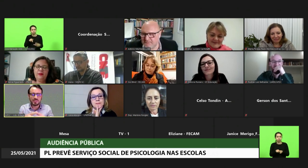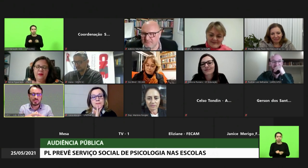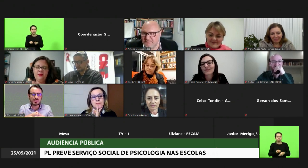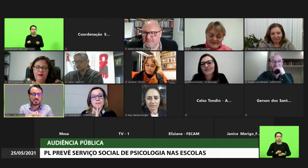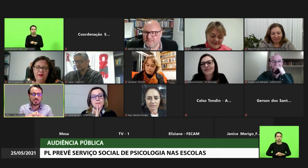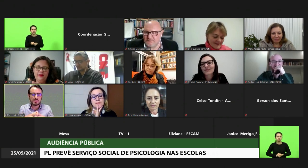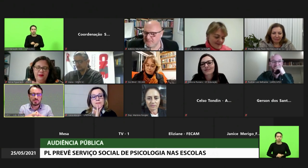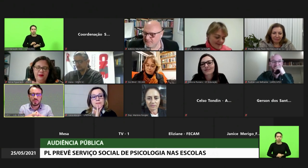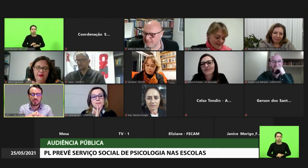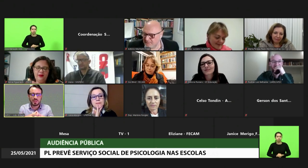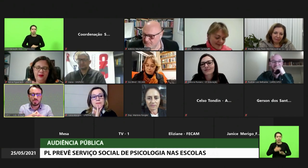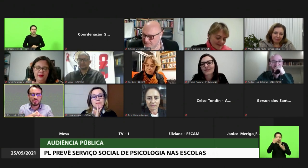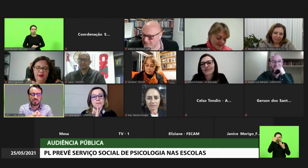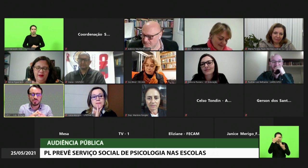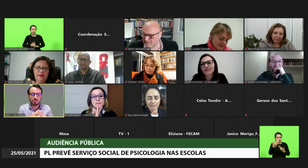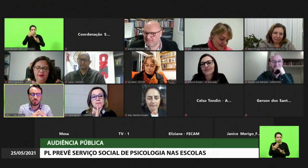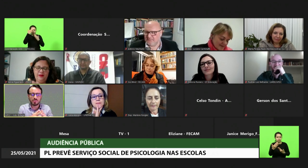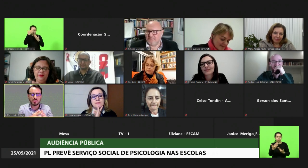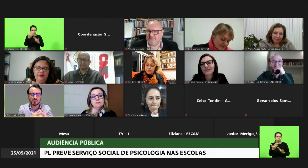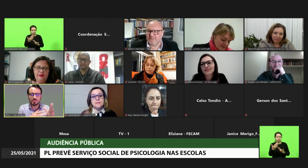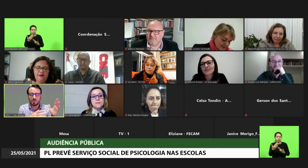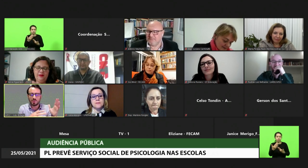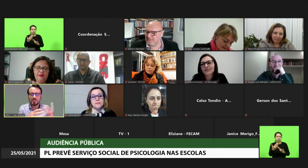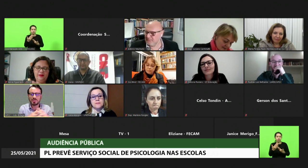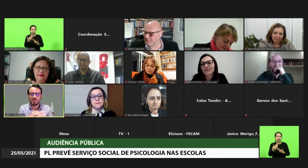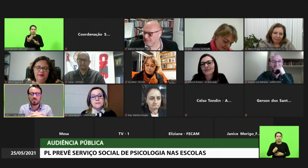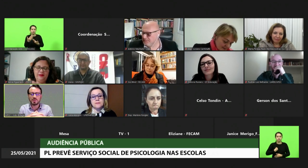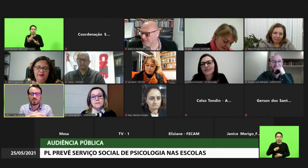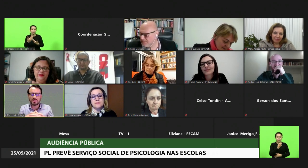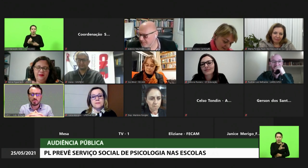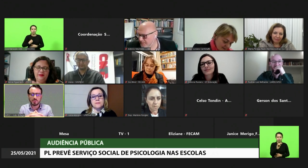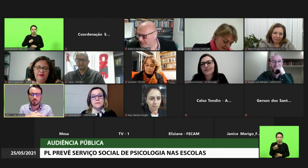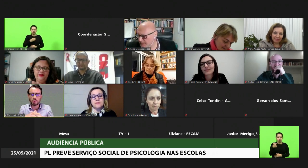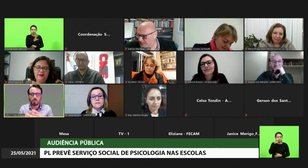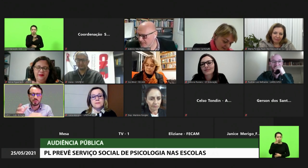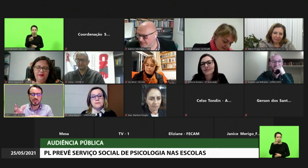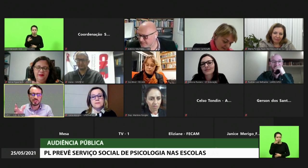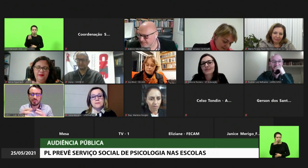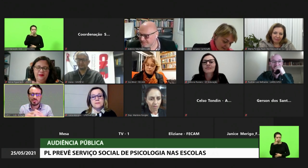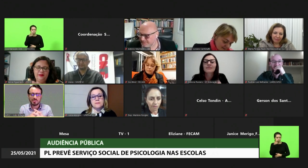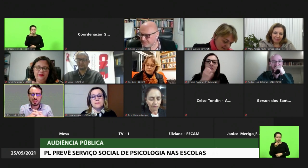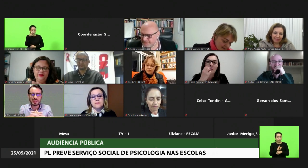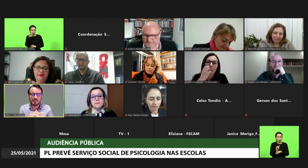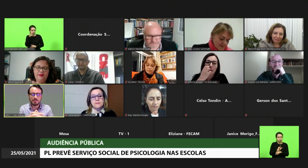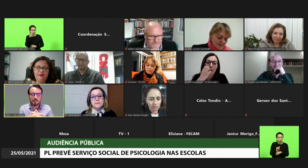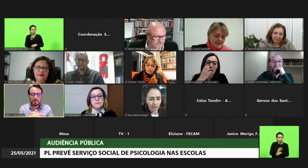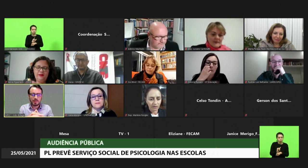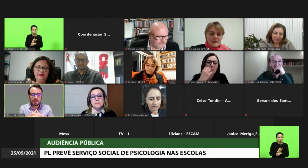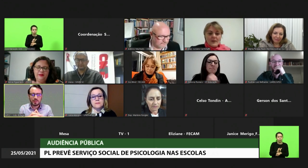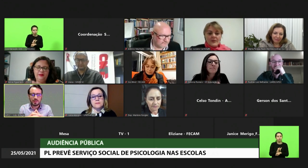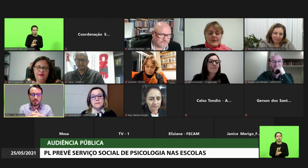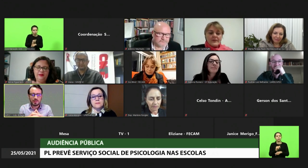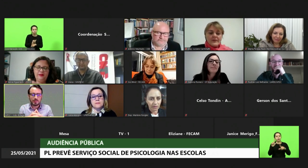e agradecer, né, a presença de todos que estão nos acompanhando aí pelo YouTube, pela TV Assembleia.